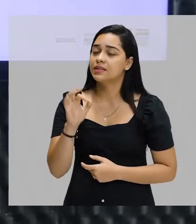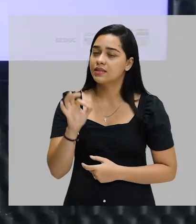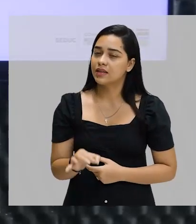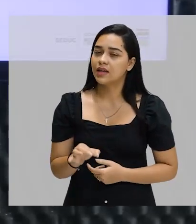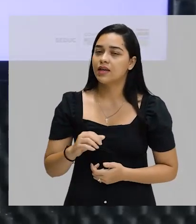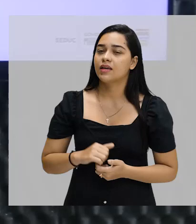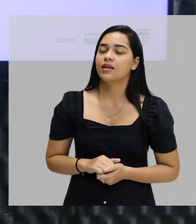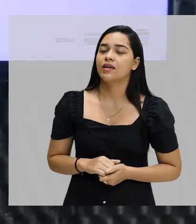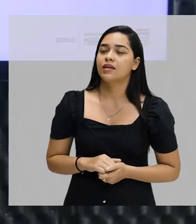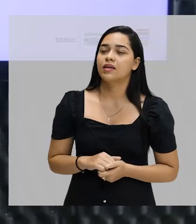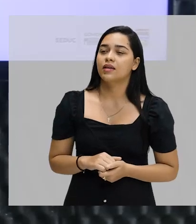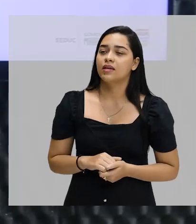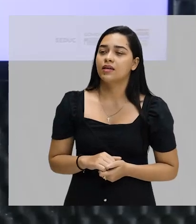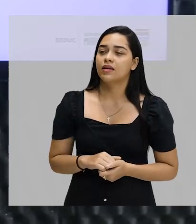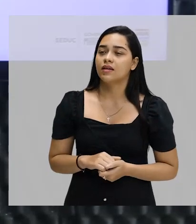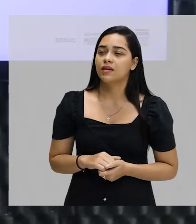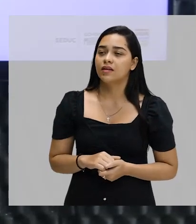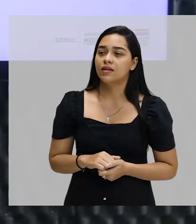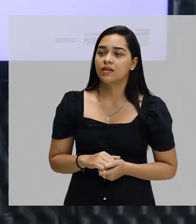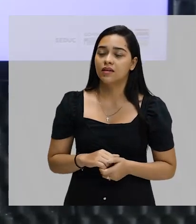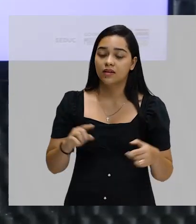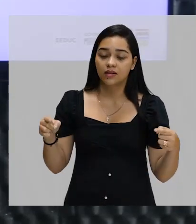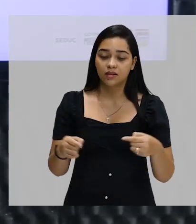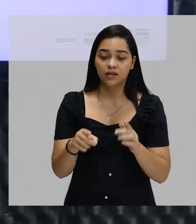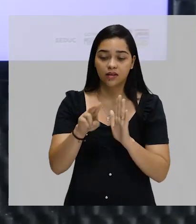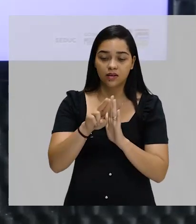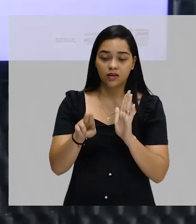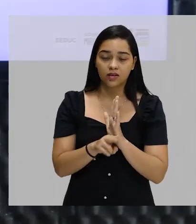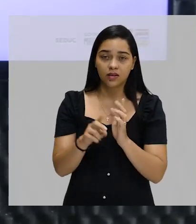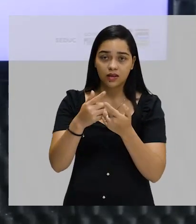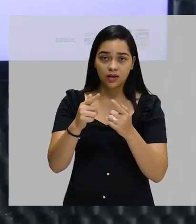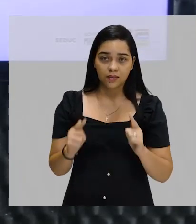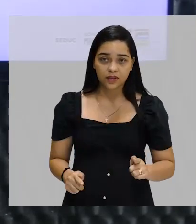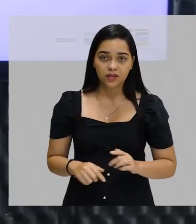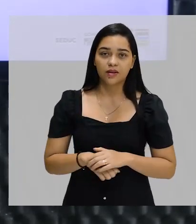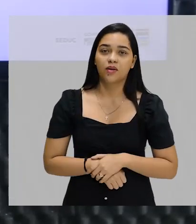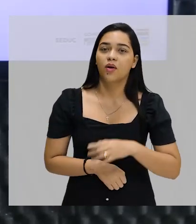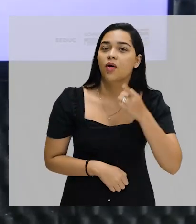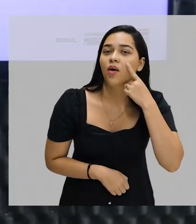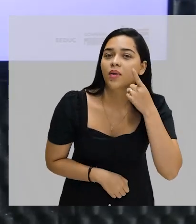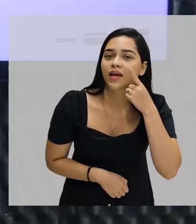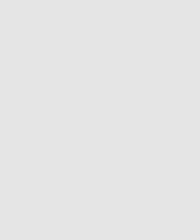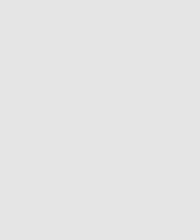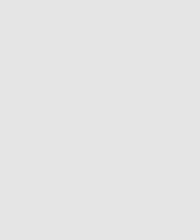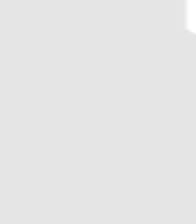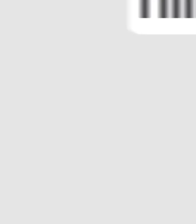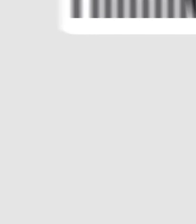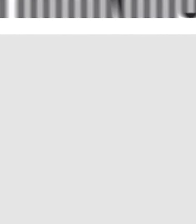correta, de forma segundo a norma gramatical. Compliquei?